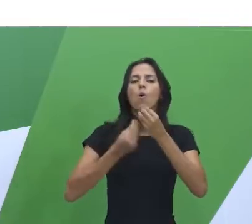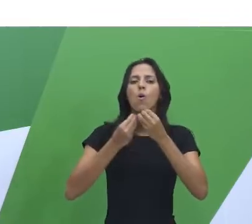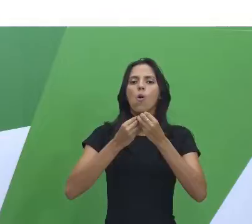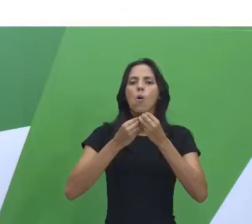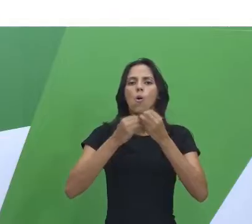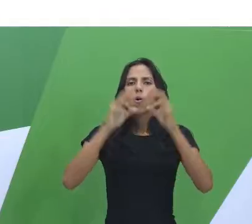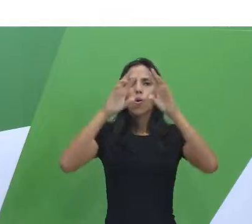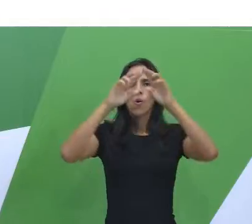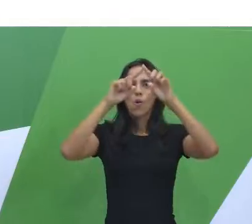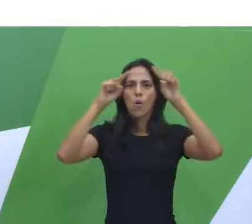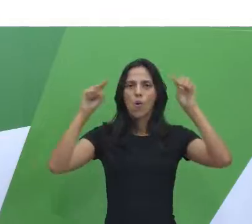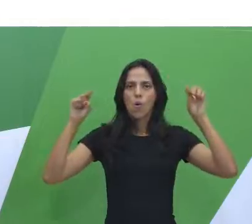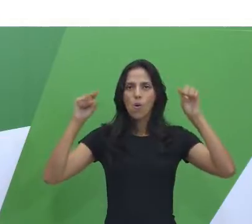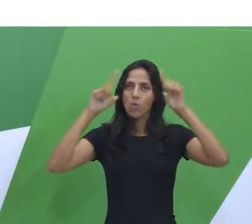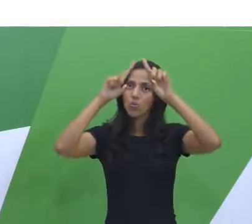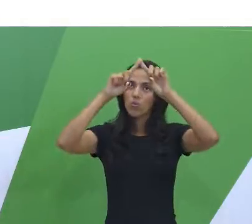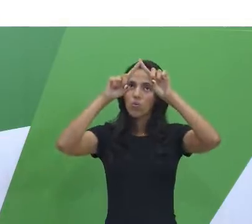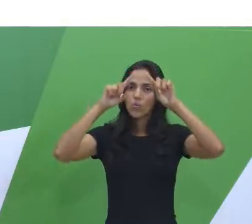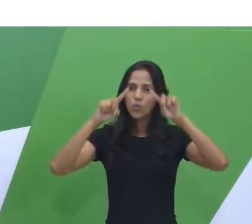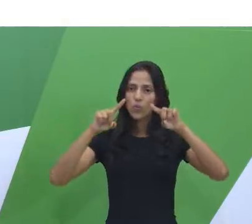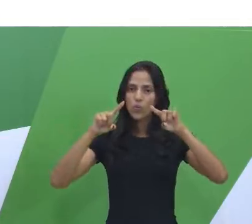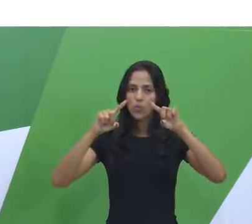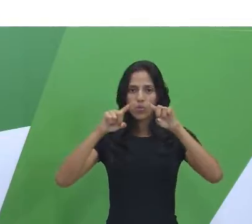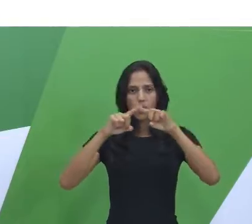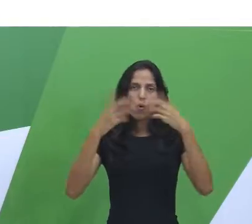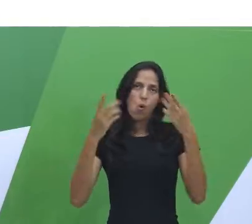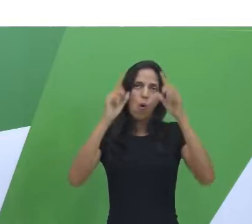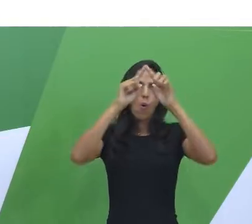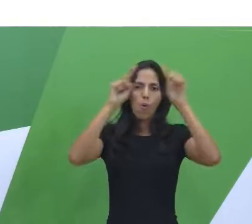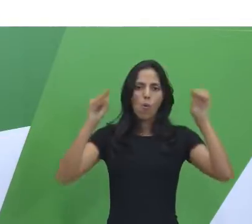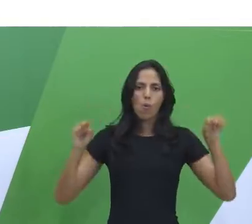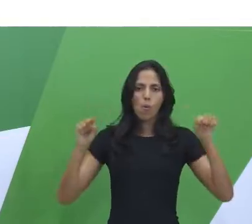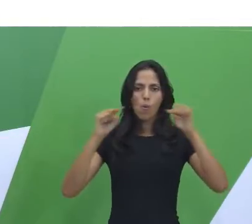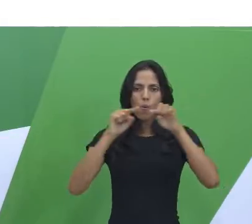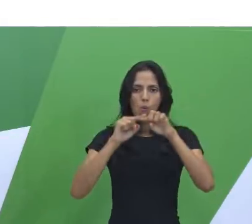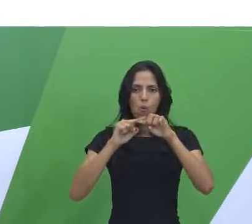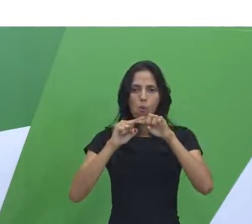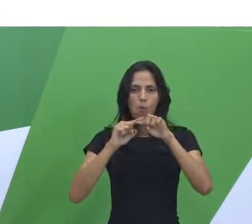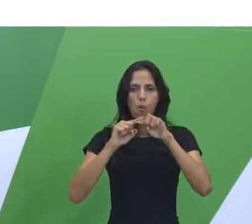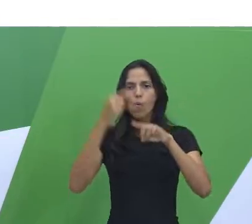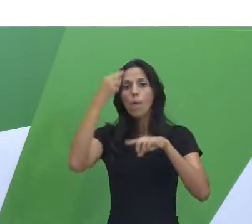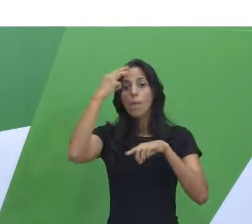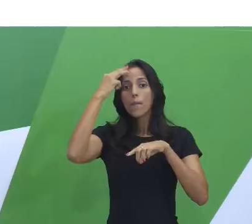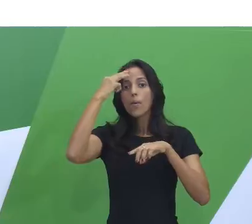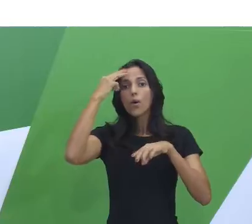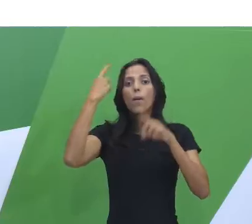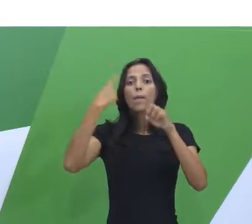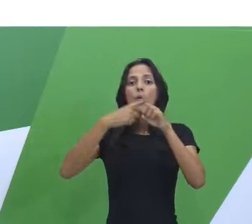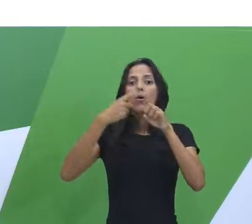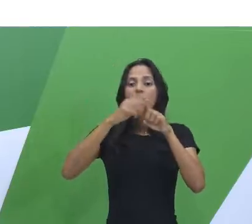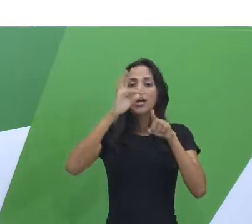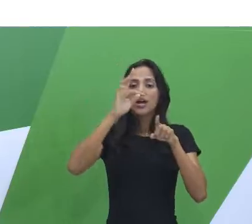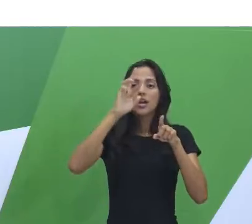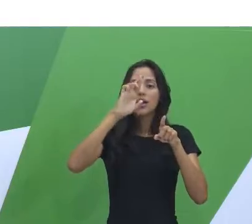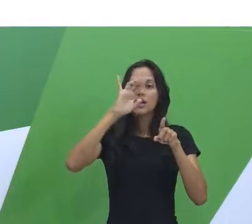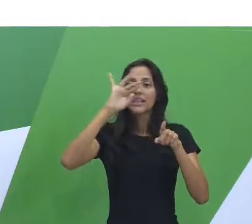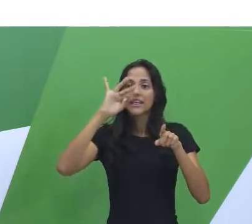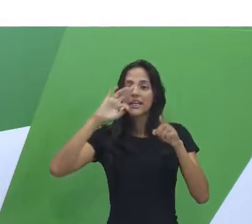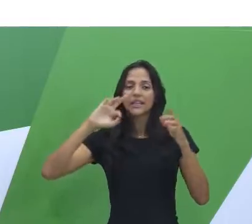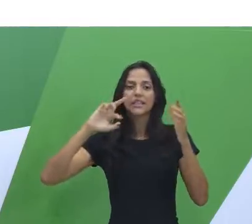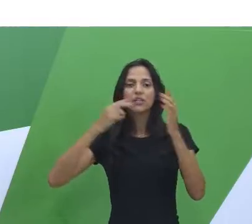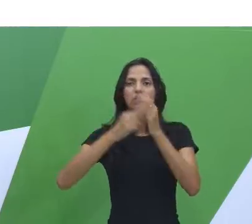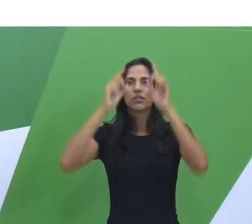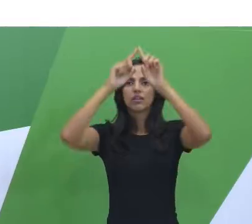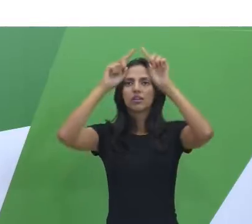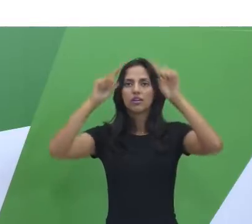dessa triangularização na cabeça do ser humano? Oriundo das linhas produzidas pelo efeito da